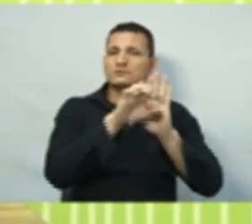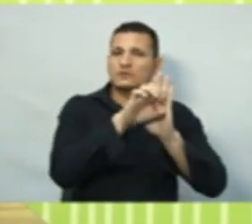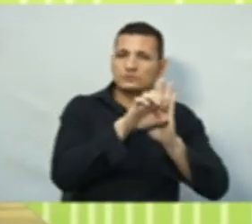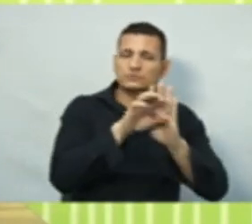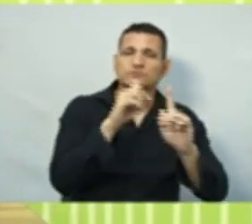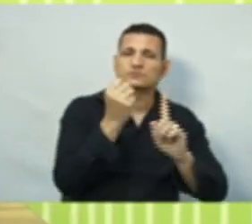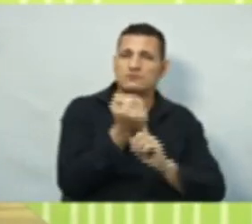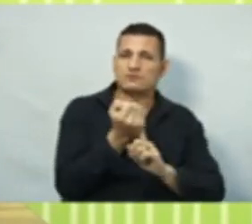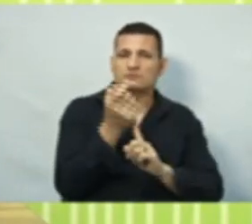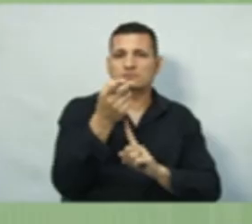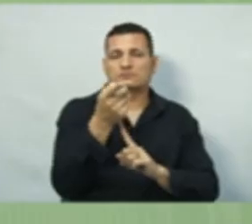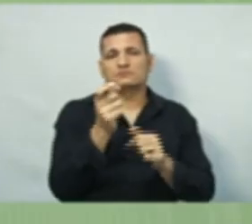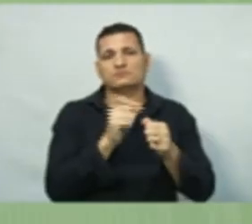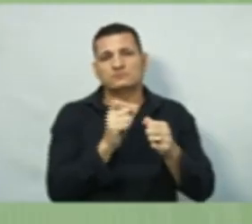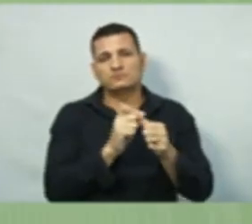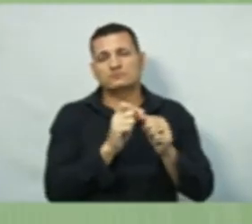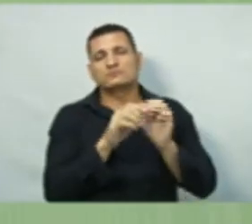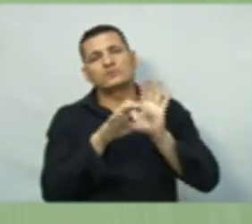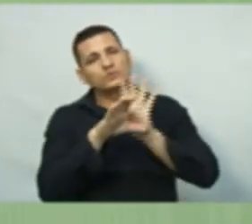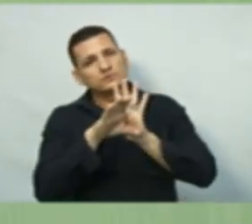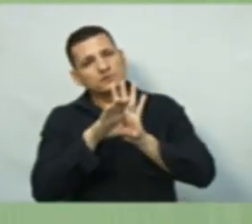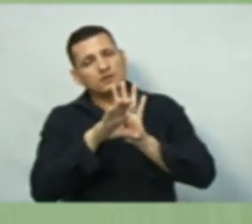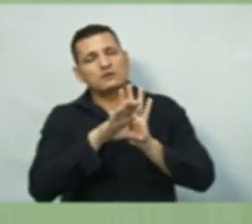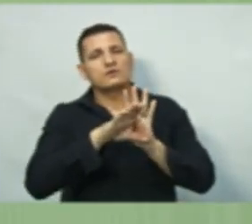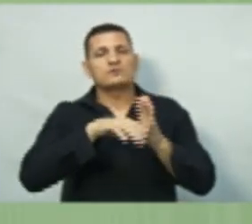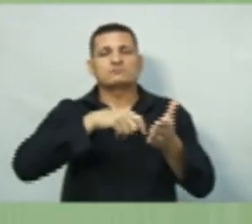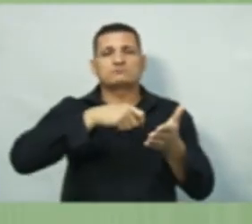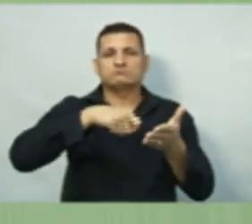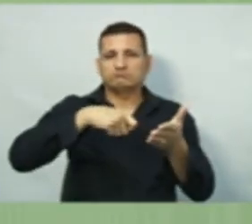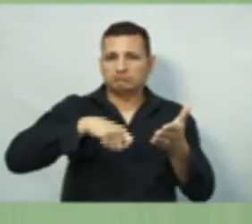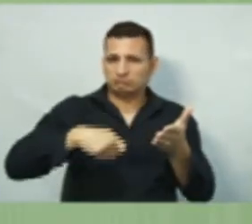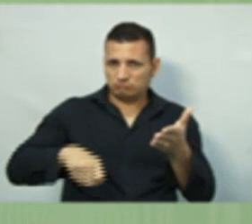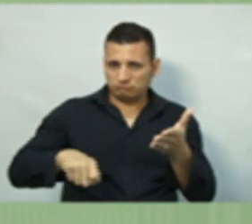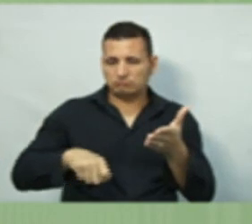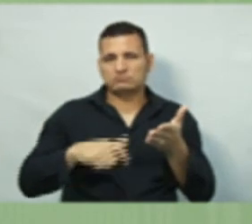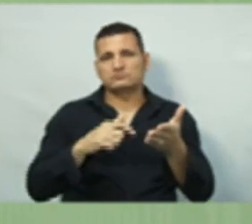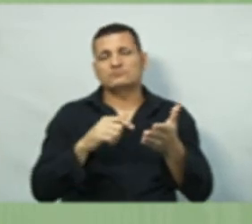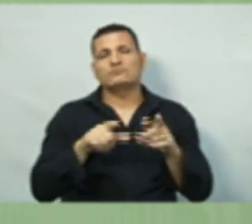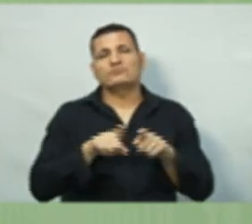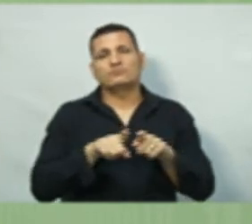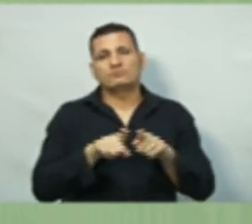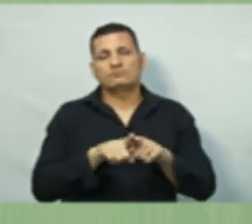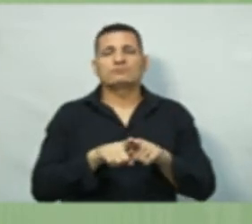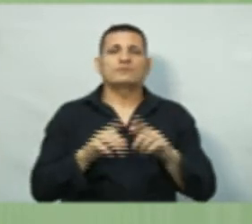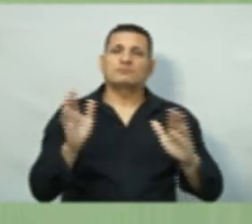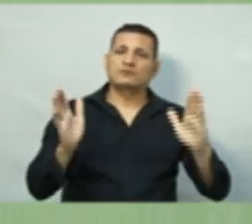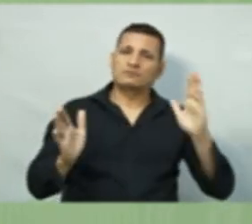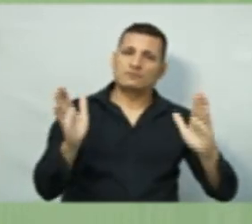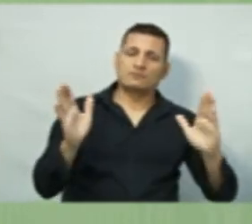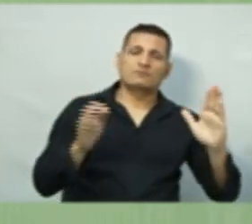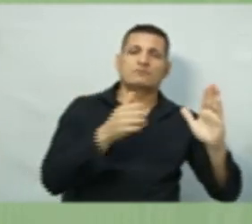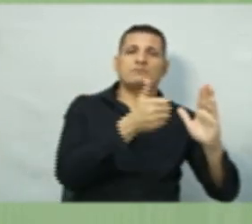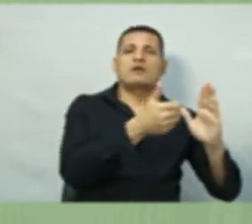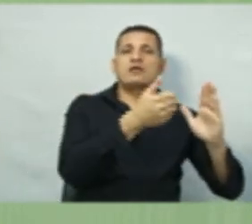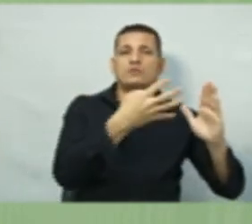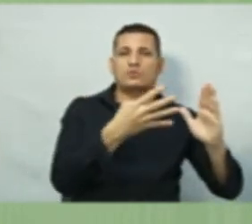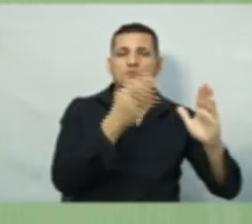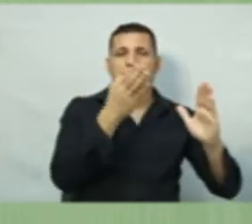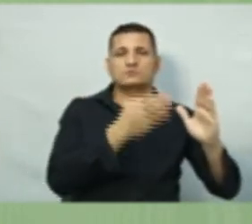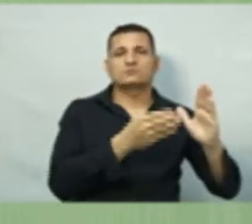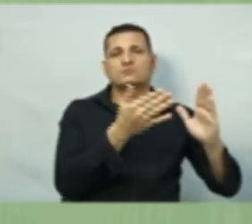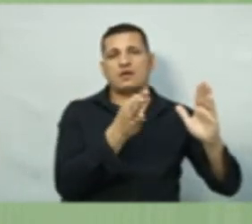você realizará um conceito do estatuto social e o do período dela, de 14/10